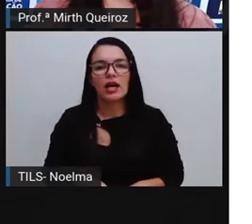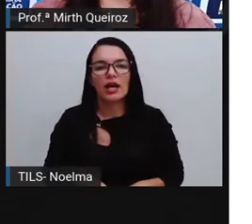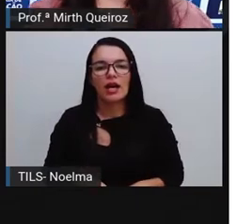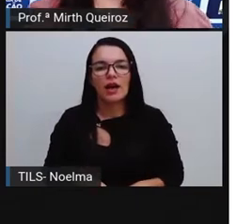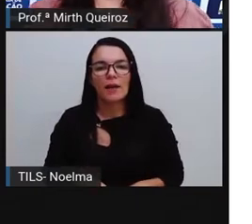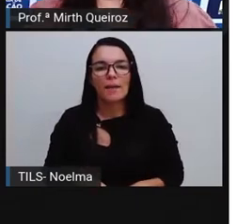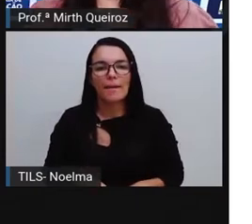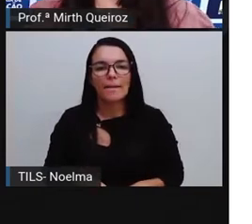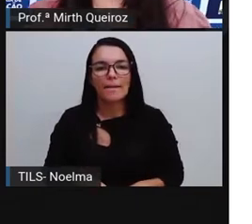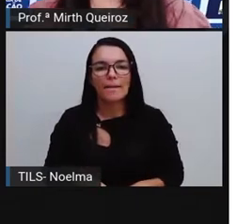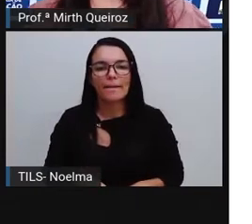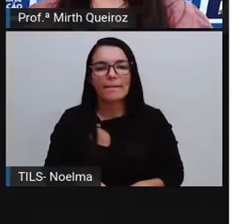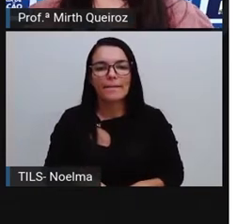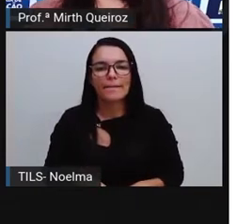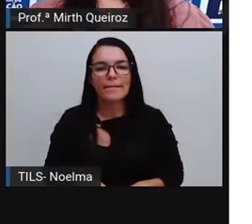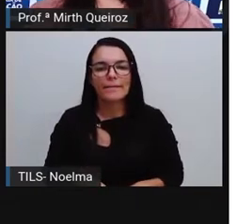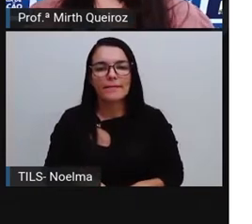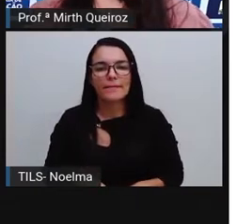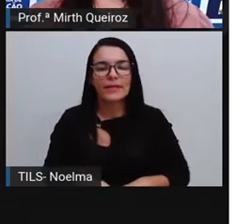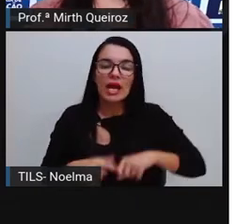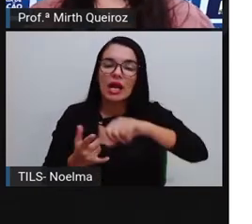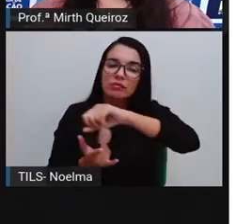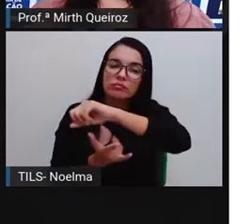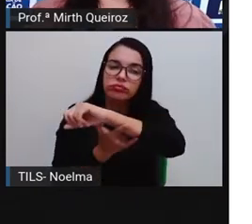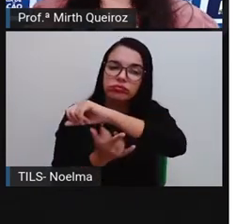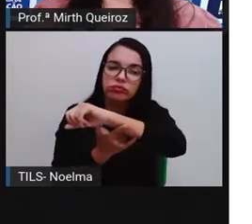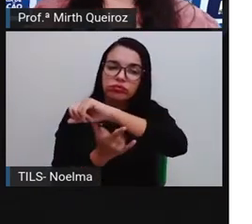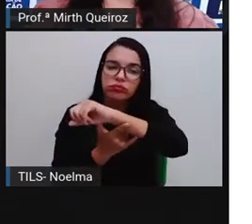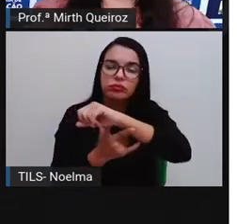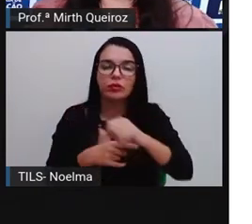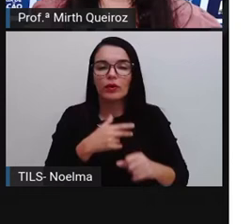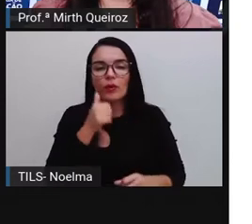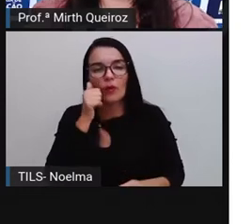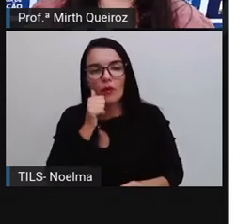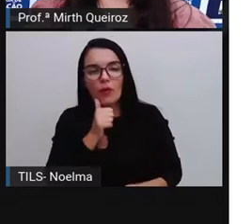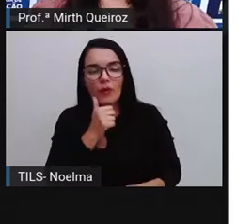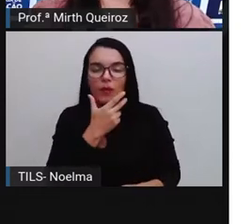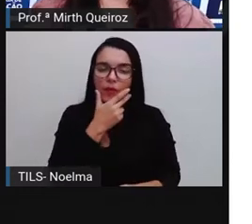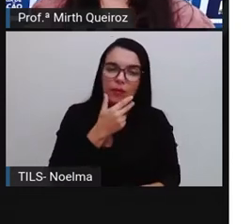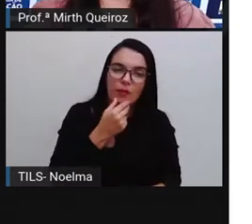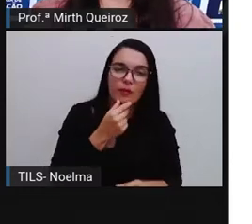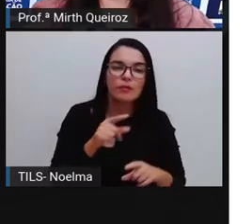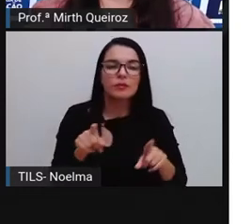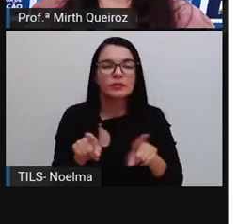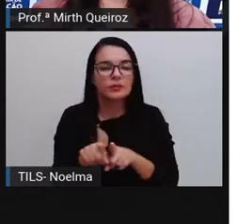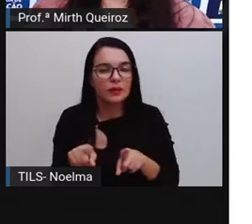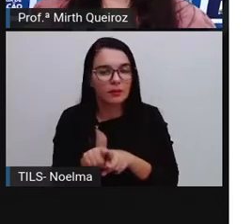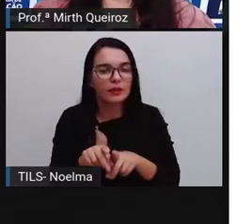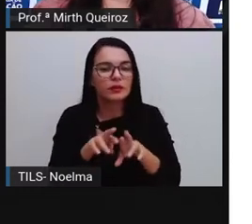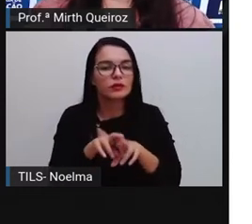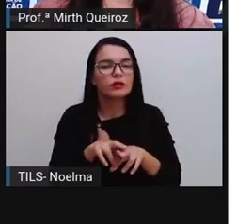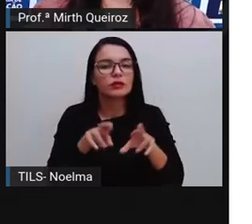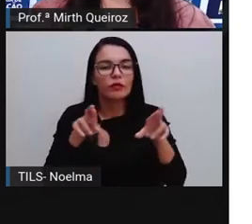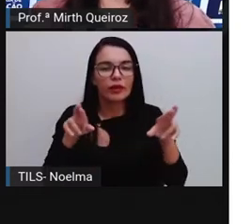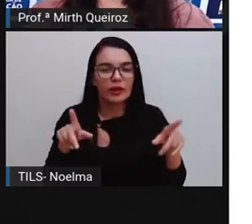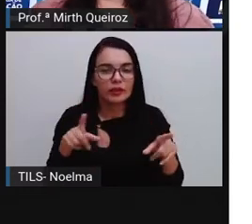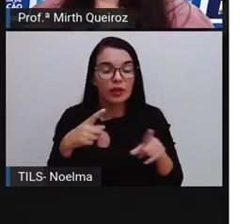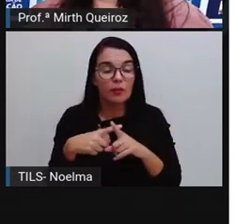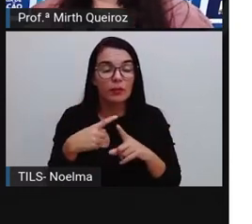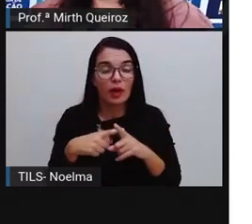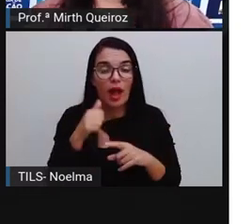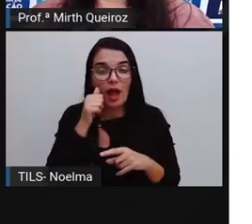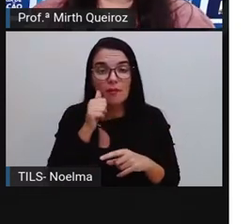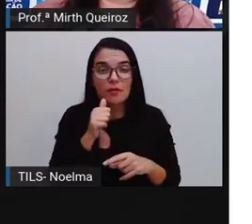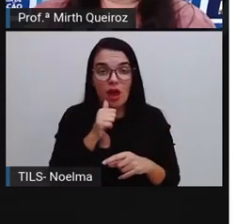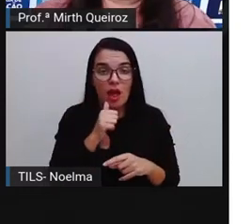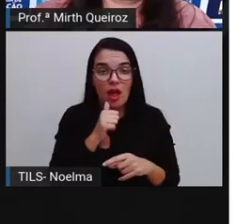forma diferente, né? Embora um pouco parecido, mas o homem tem um metabolismo, por exemplo, mais acelerado do que